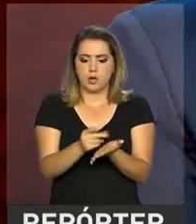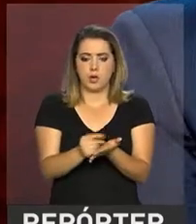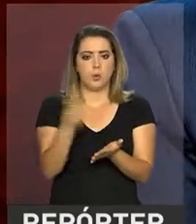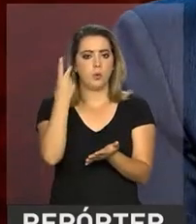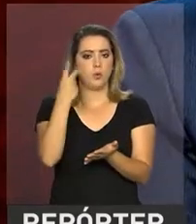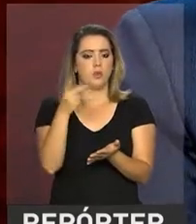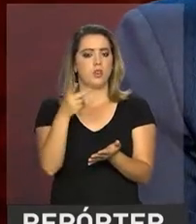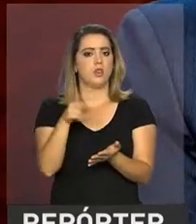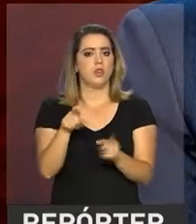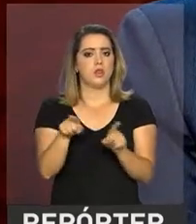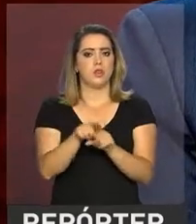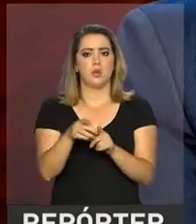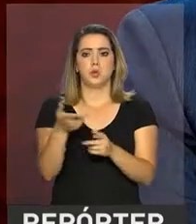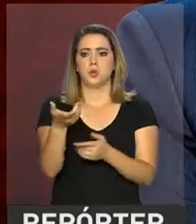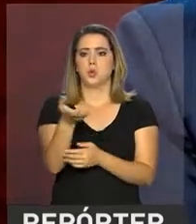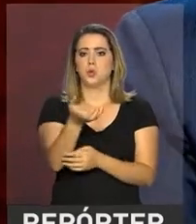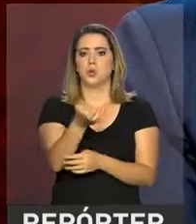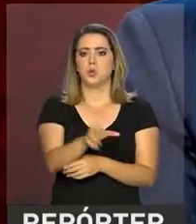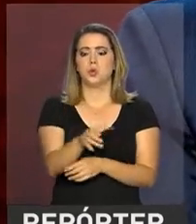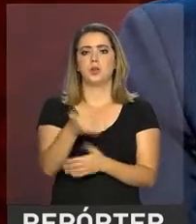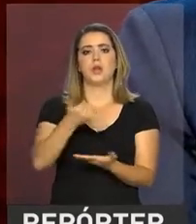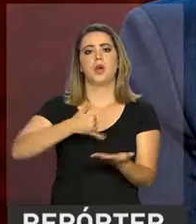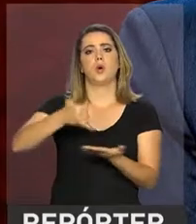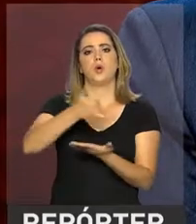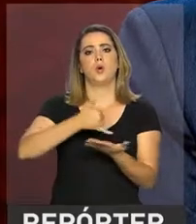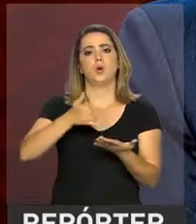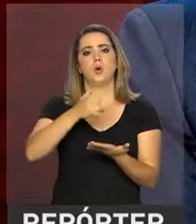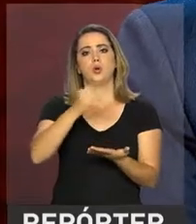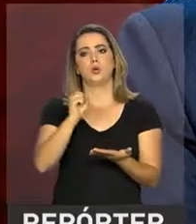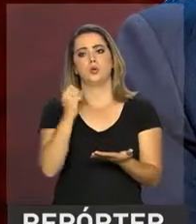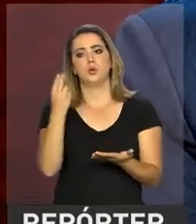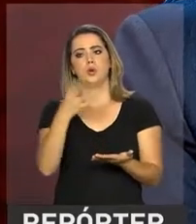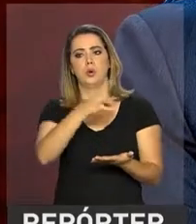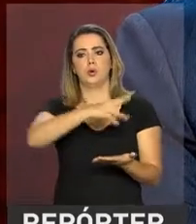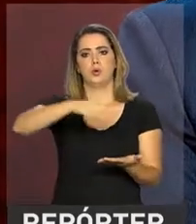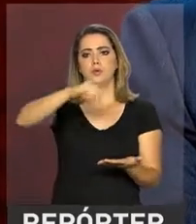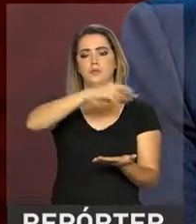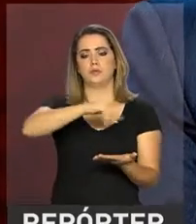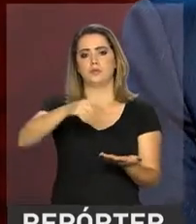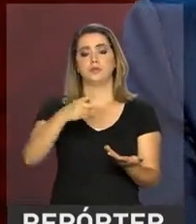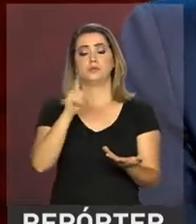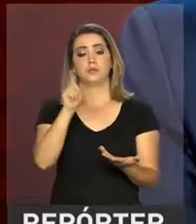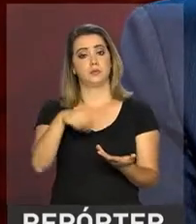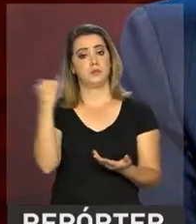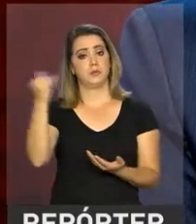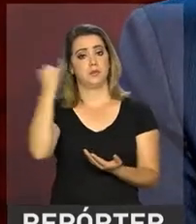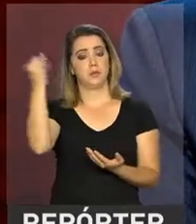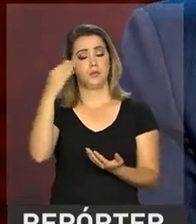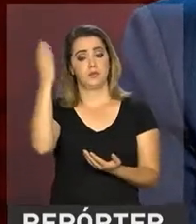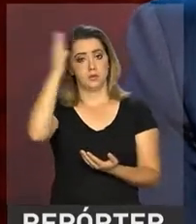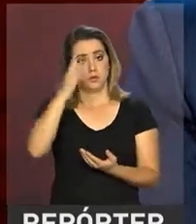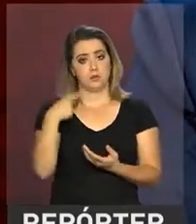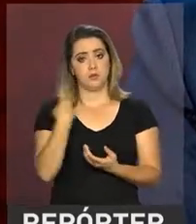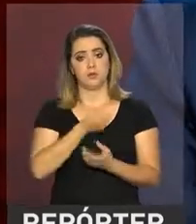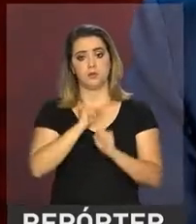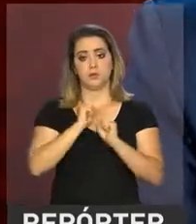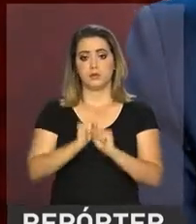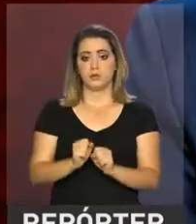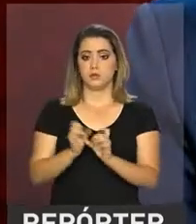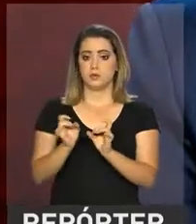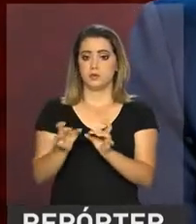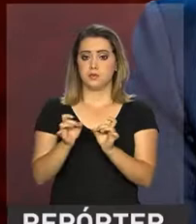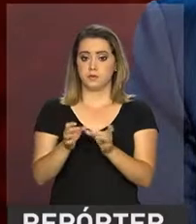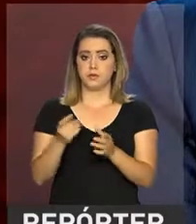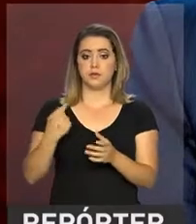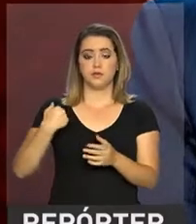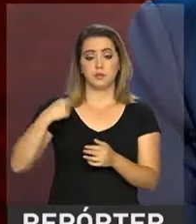aceita que a gente vem de óleo ou farelo ela ela cobra taxas sobre isso é importante para o brasil que nós pudéssemos industrializar